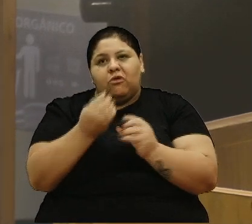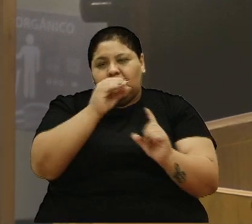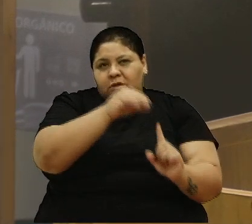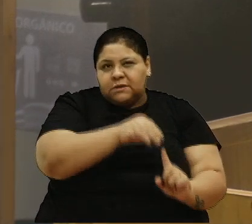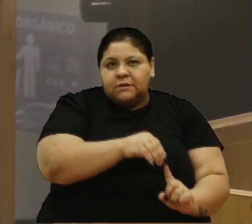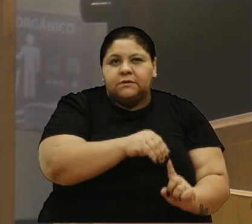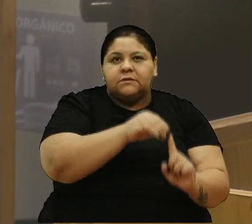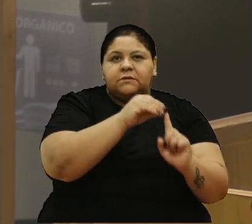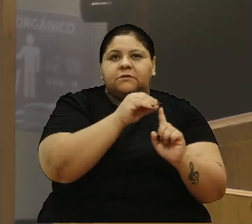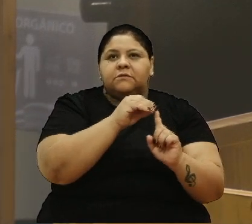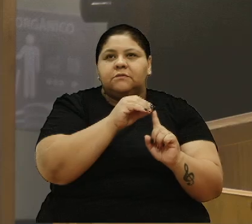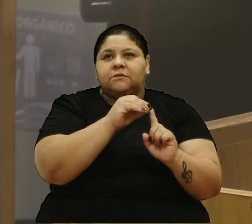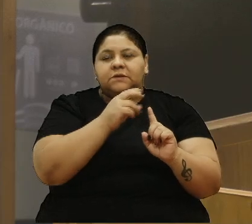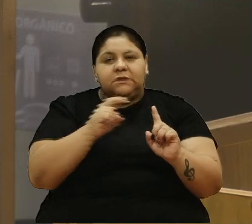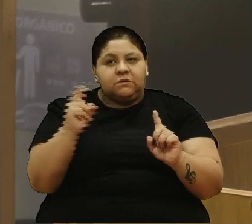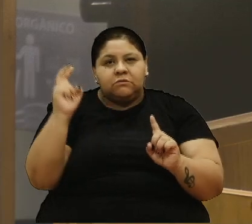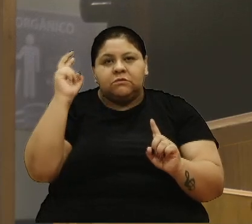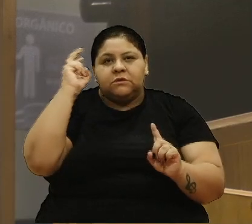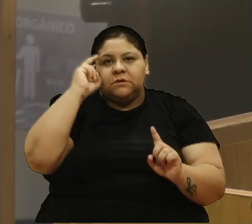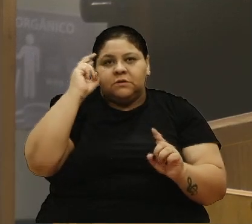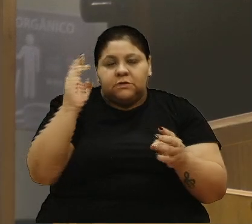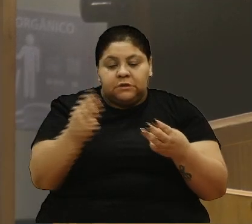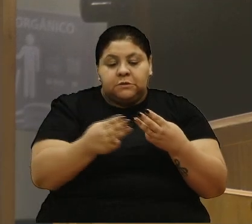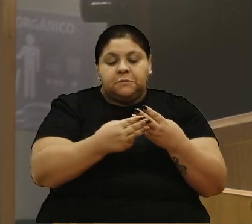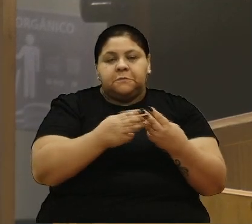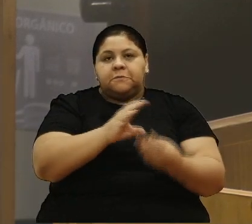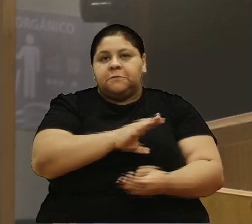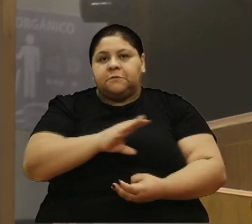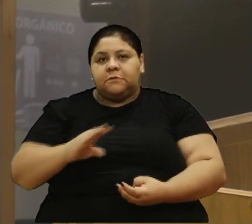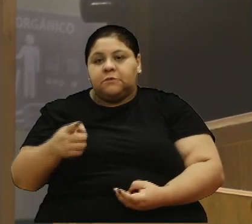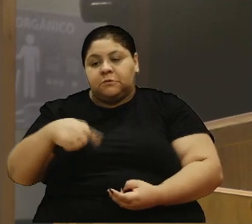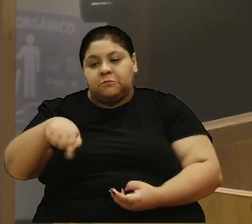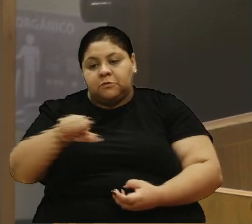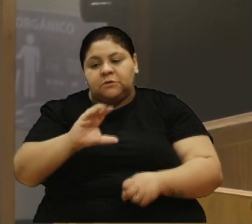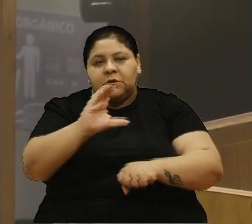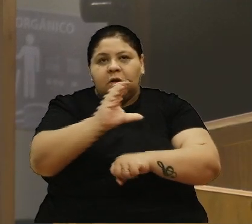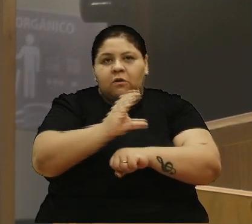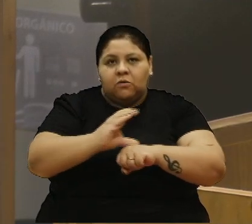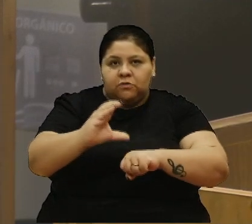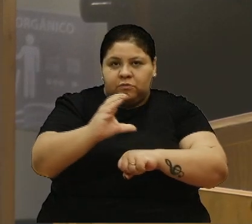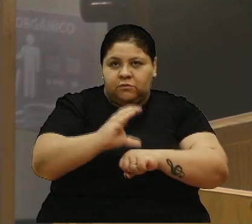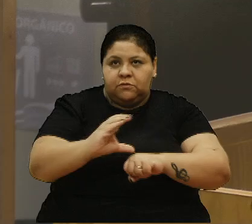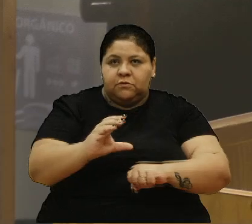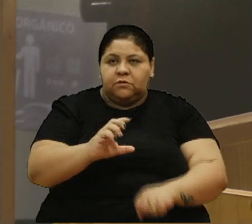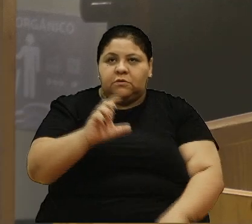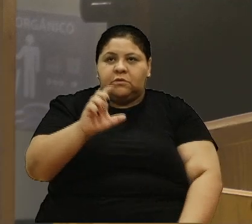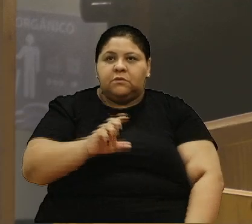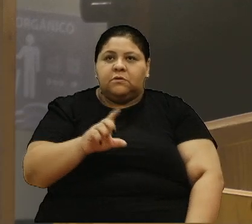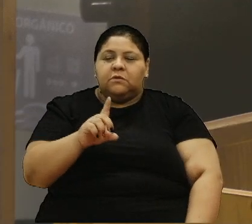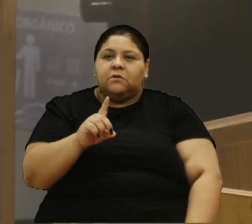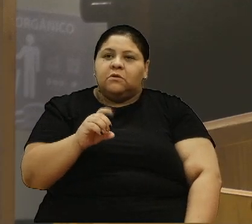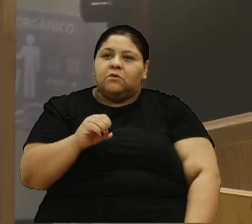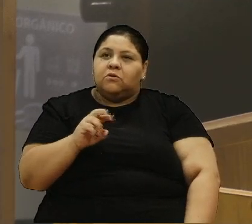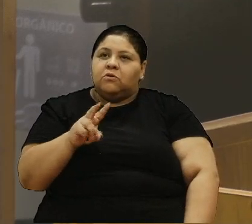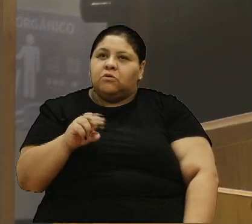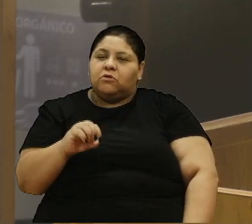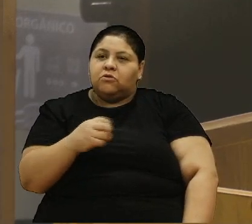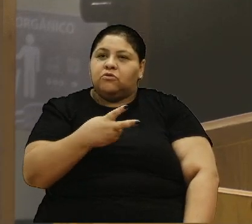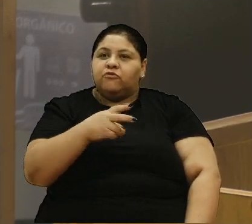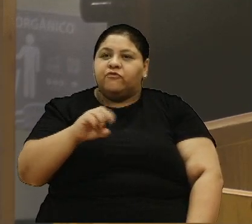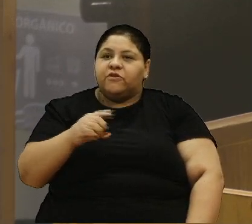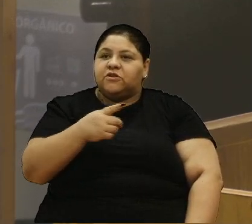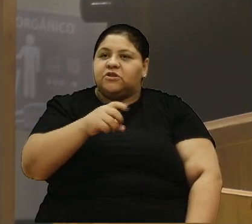princípios, dessa cultura judaica cristã na nossa Constituição. Êxodo 20:15 diz: não